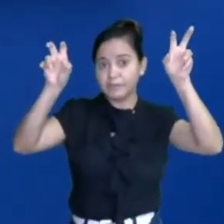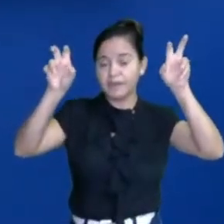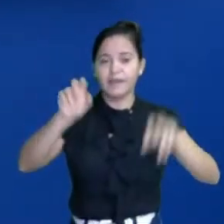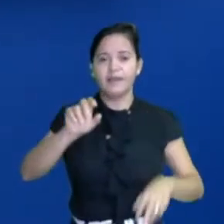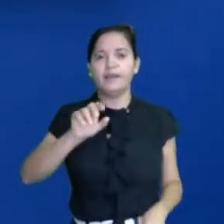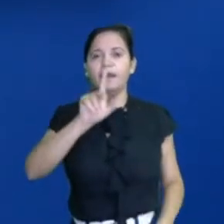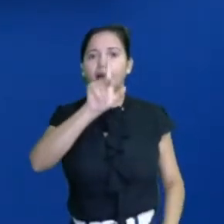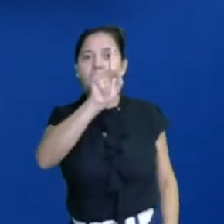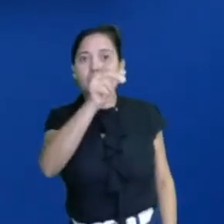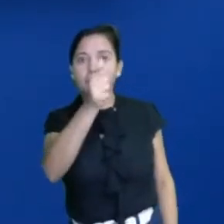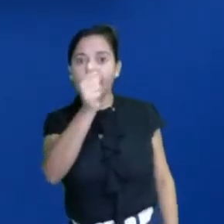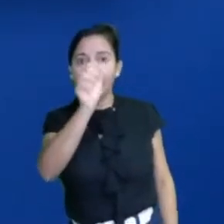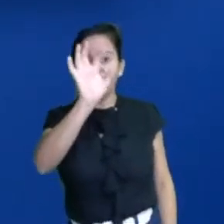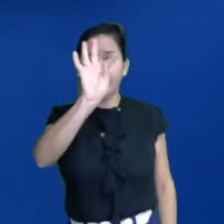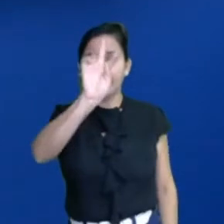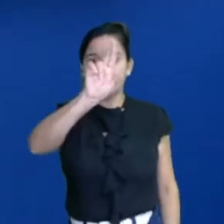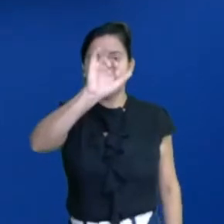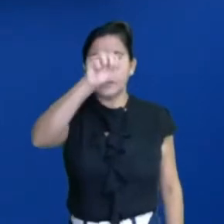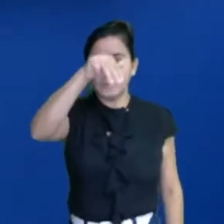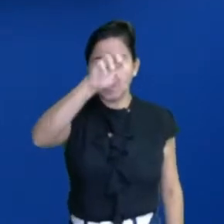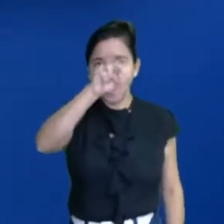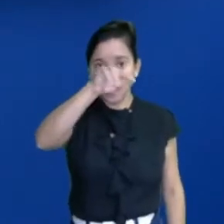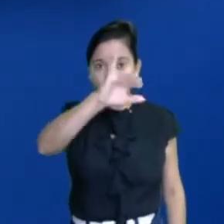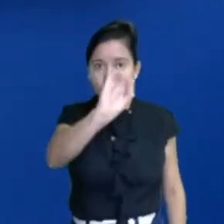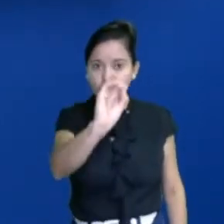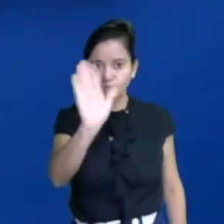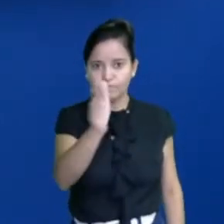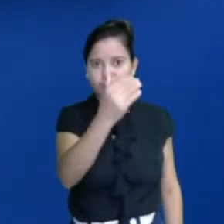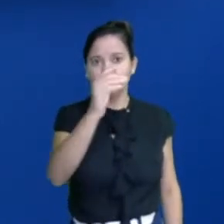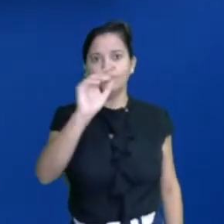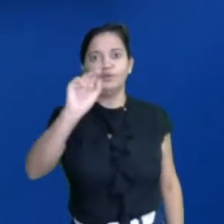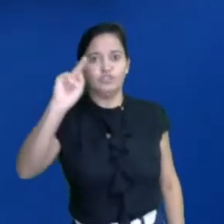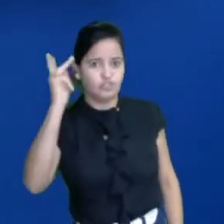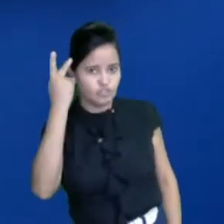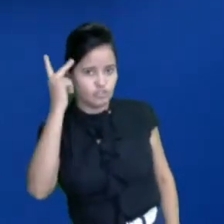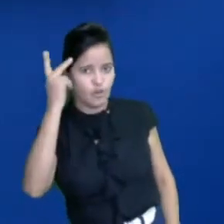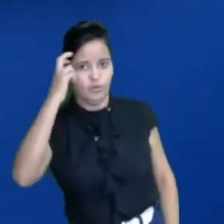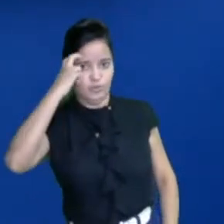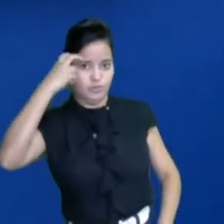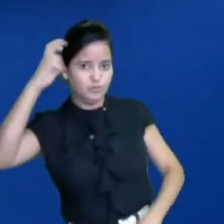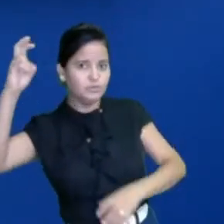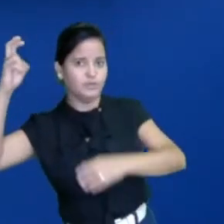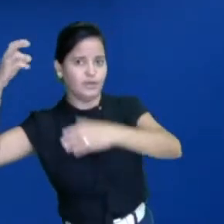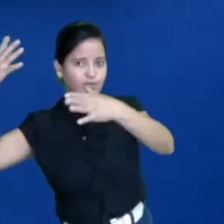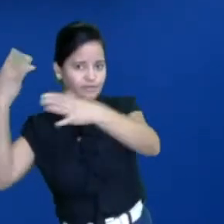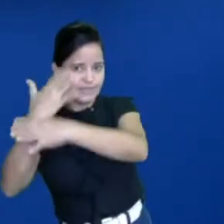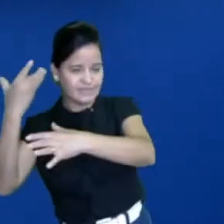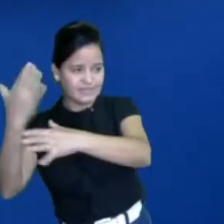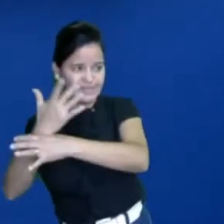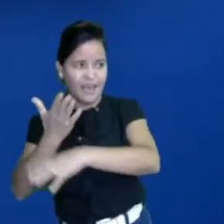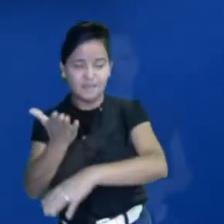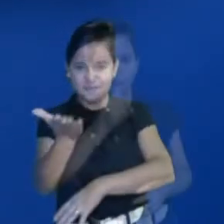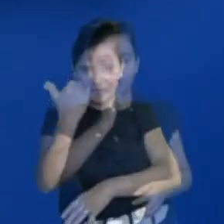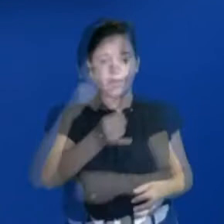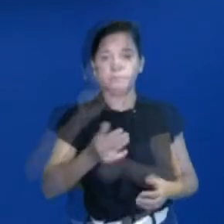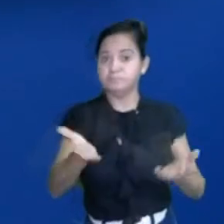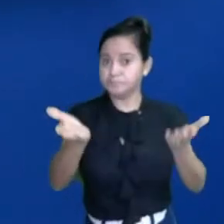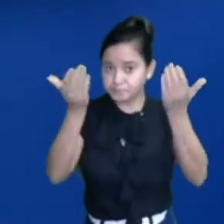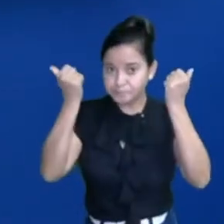Histórico e Cultural da Cidade. Preparados para mais uma aula? Vem comigo, vamos se aventurar nessa